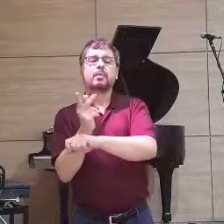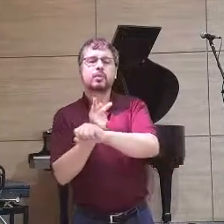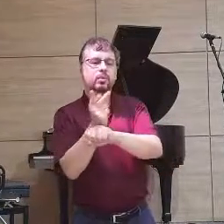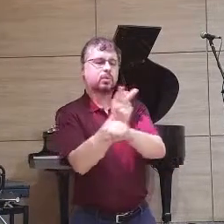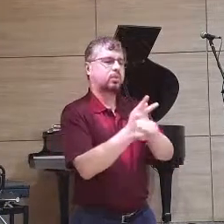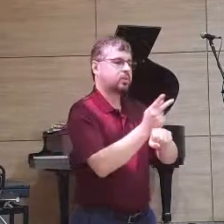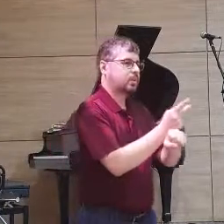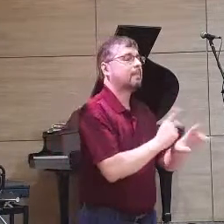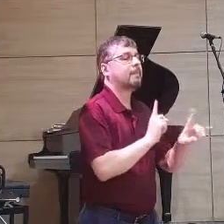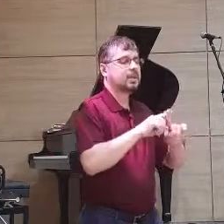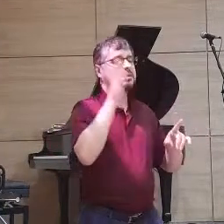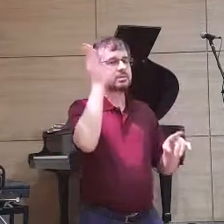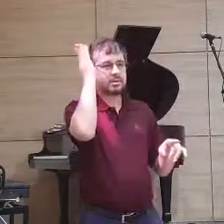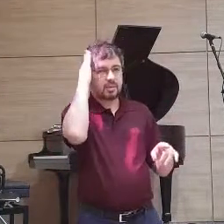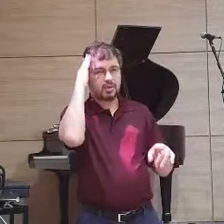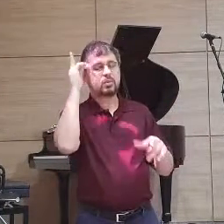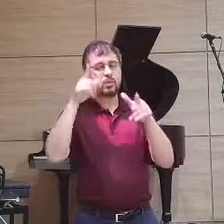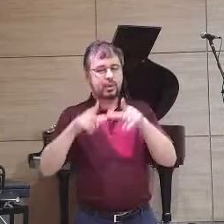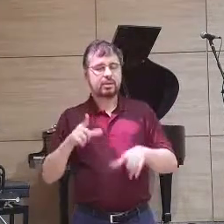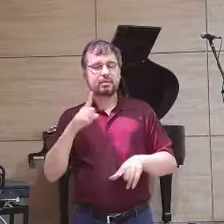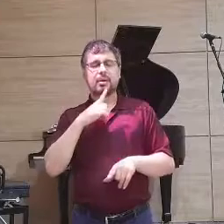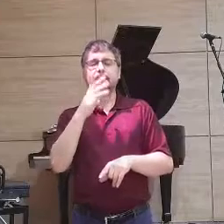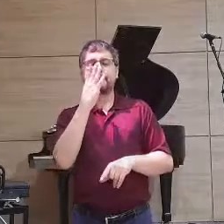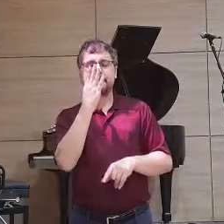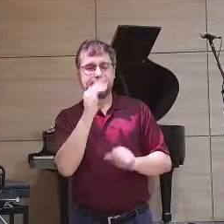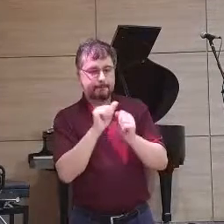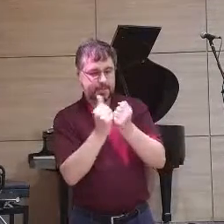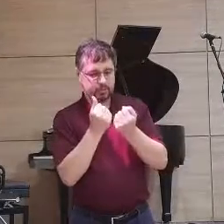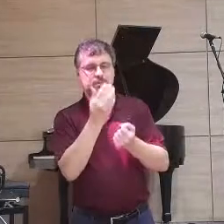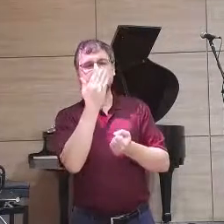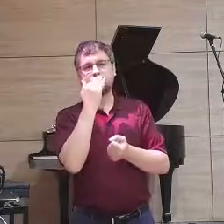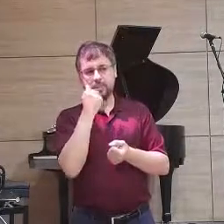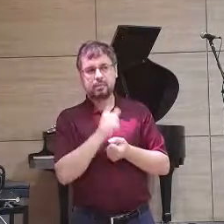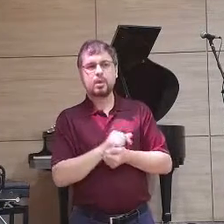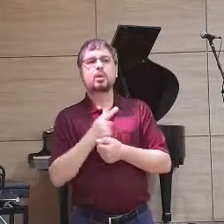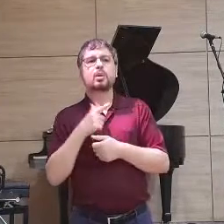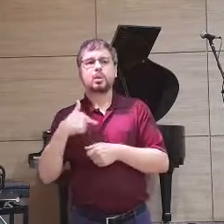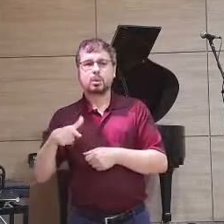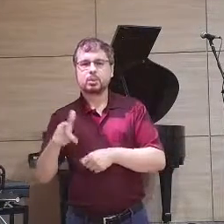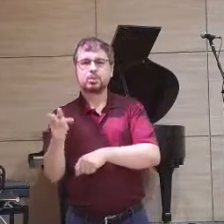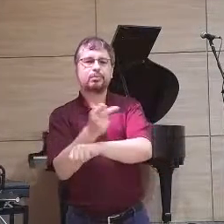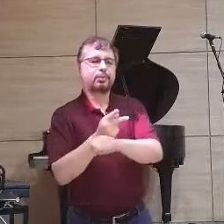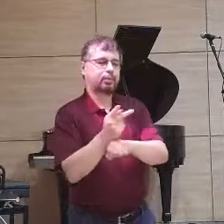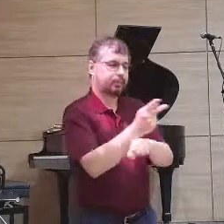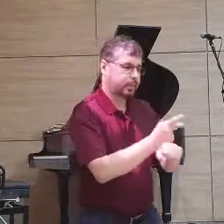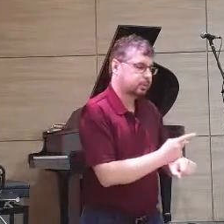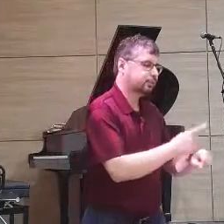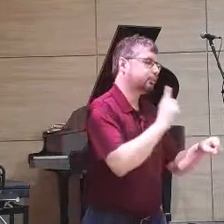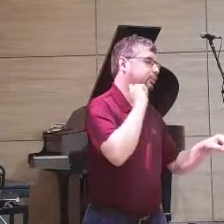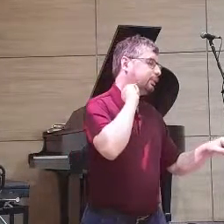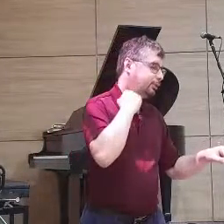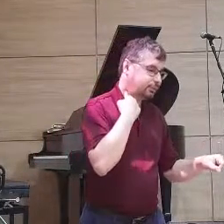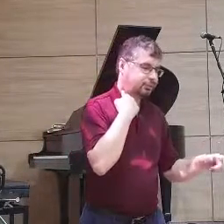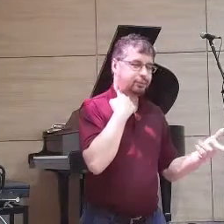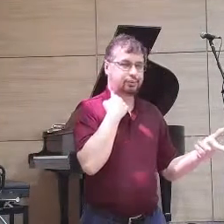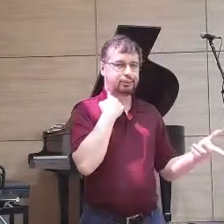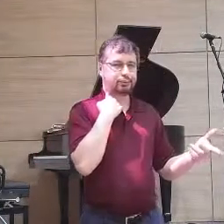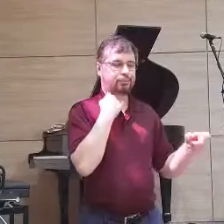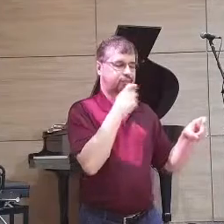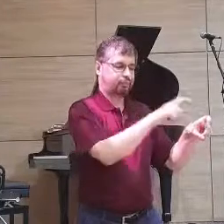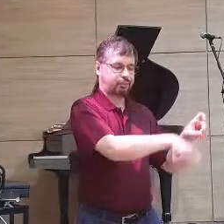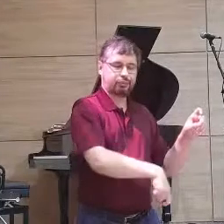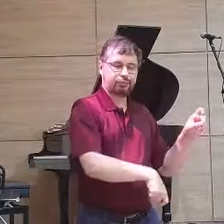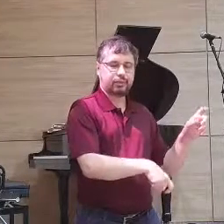mesmo sabendo onde tem pão para se alimentar continuam procurando no lixo e na